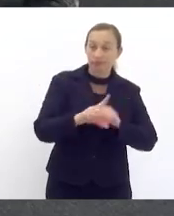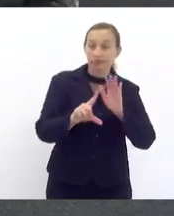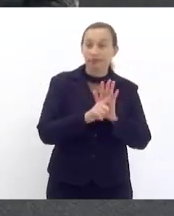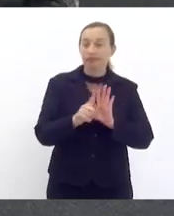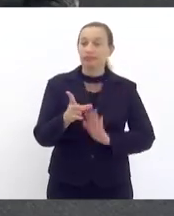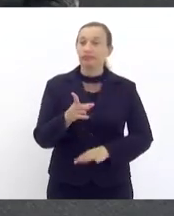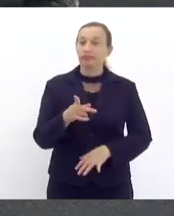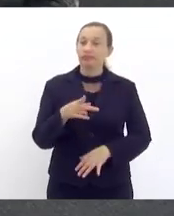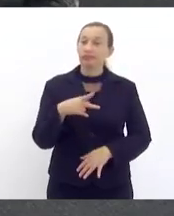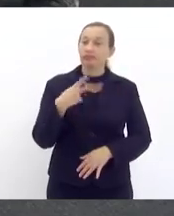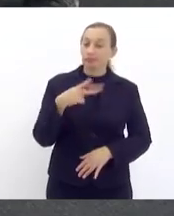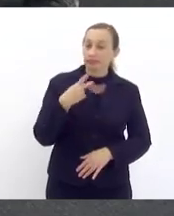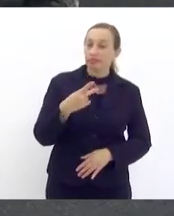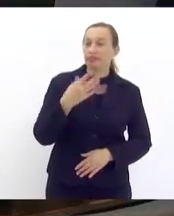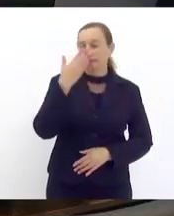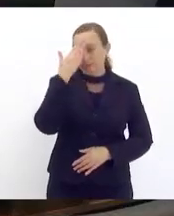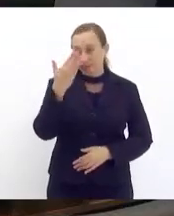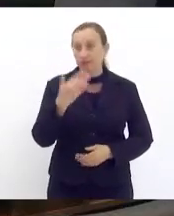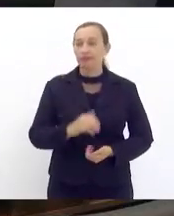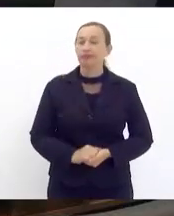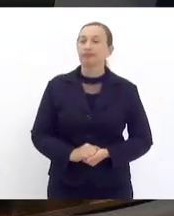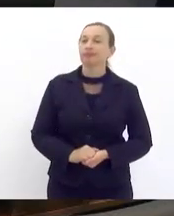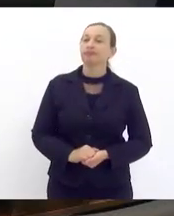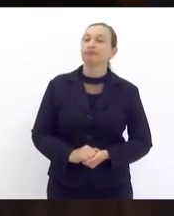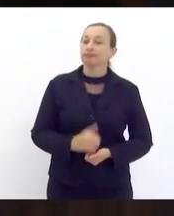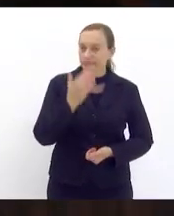essas nossas considerações muito obrigada